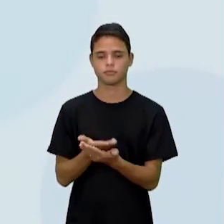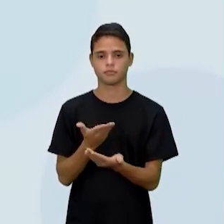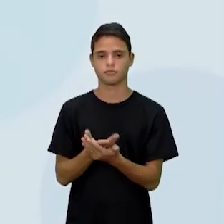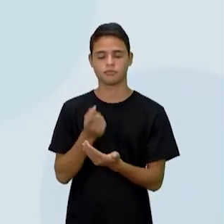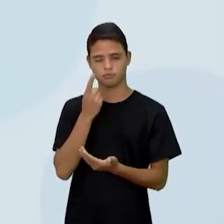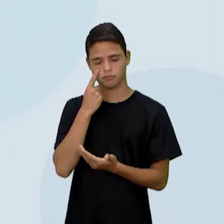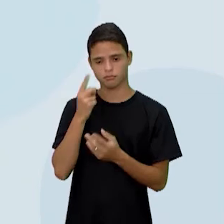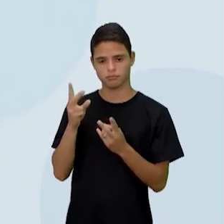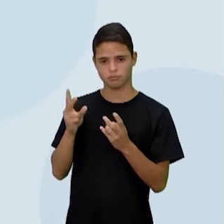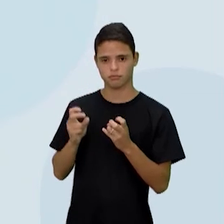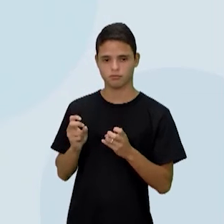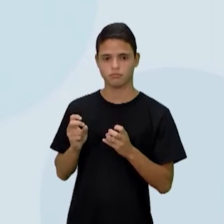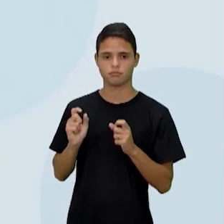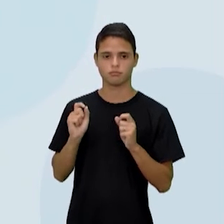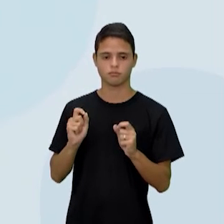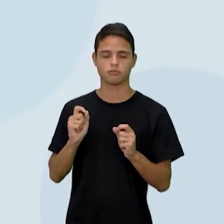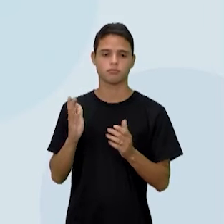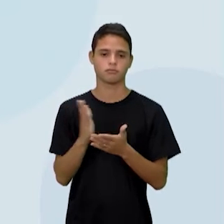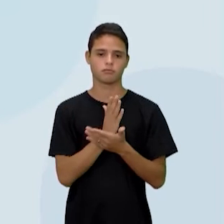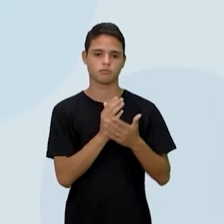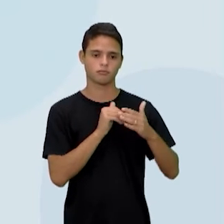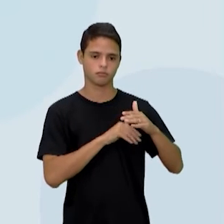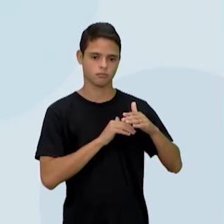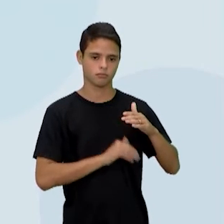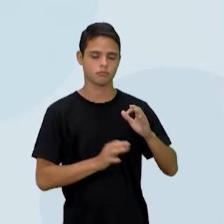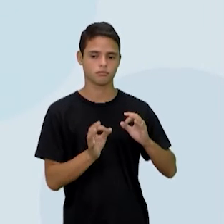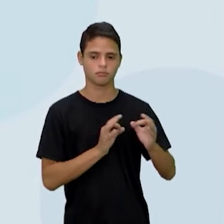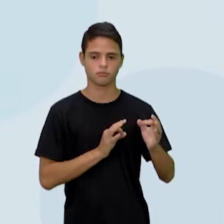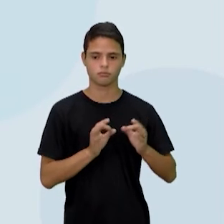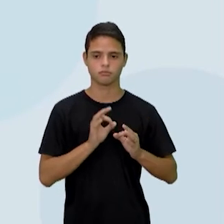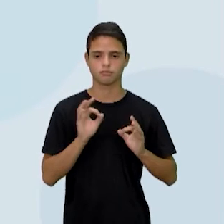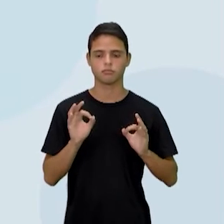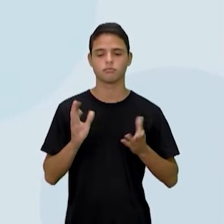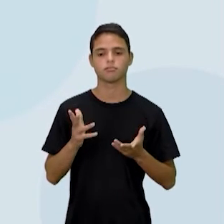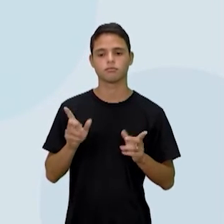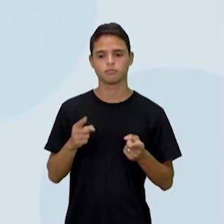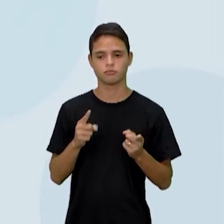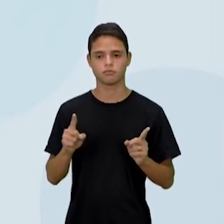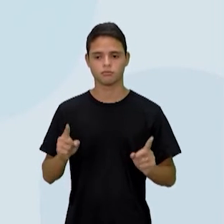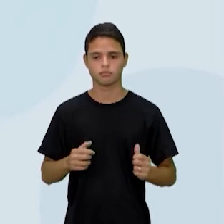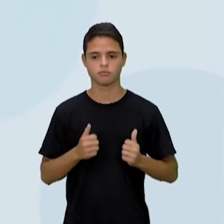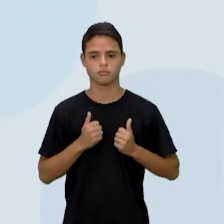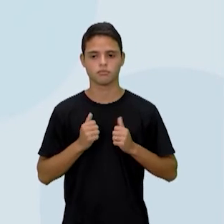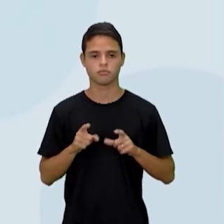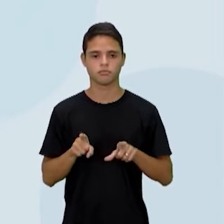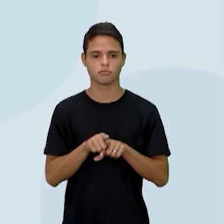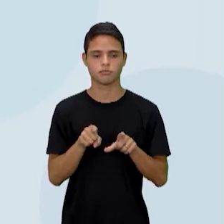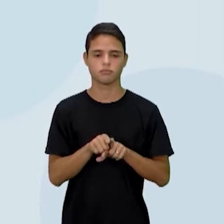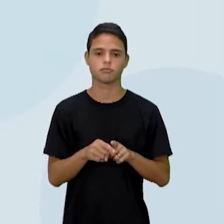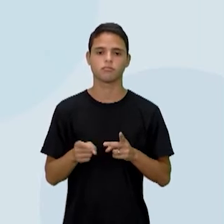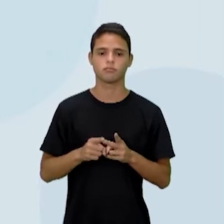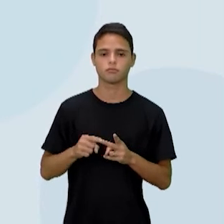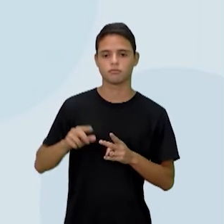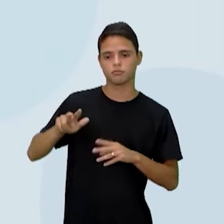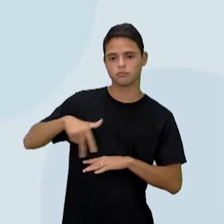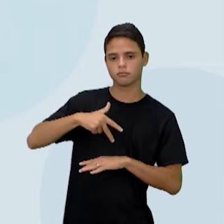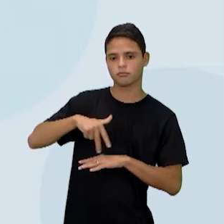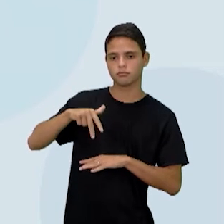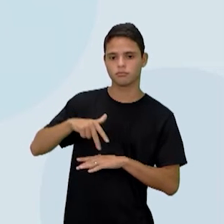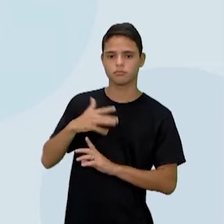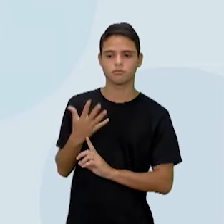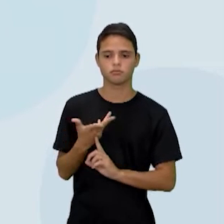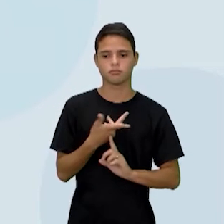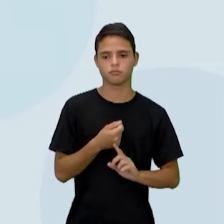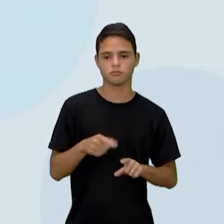vimos, então, os registros de projetos artísticos em artes visuais, em dança, em música, em artes cênicas,